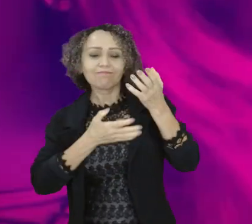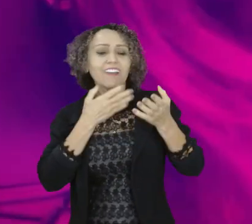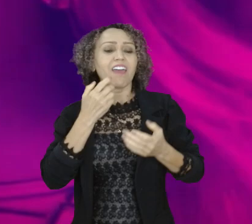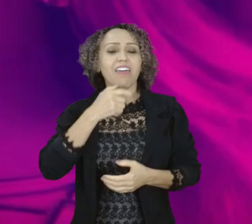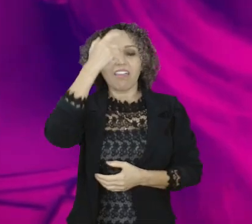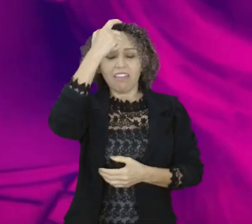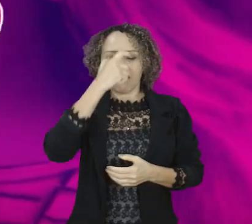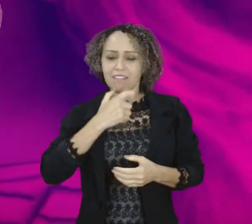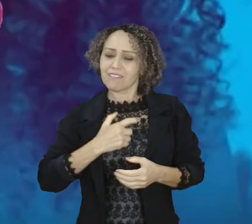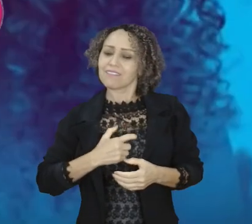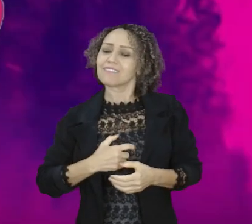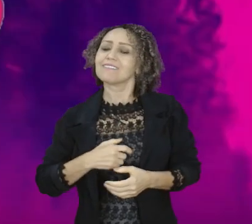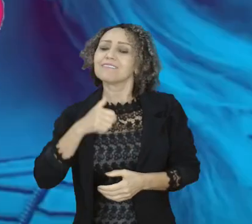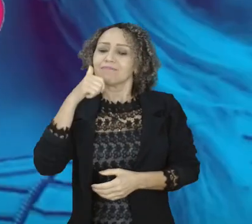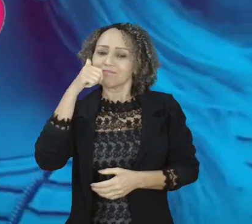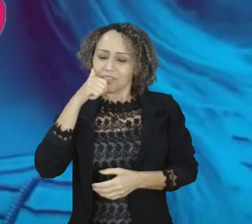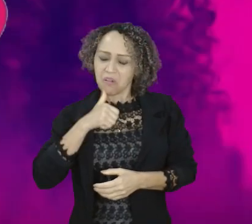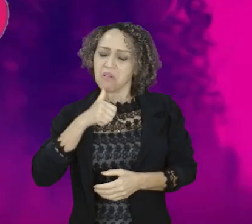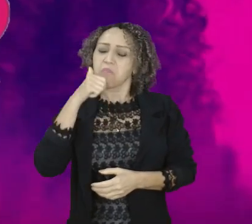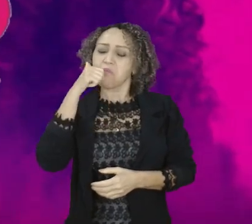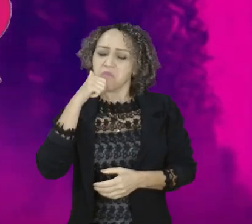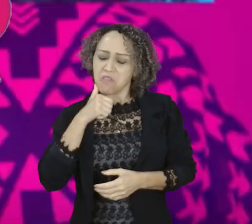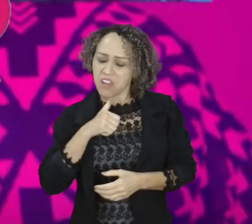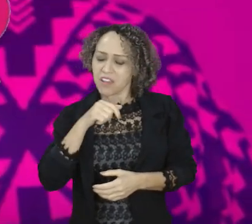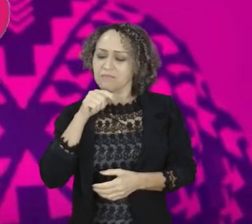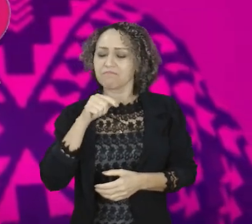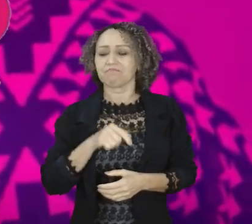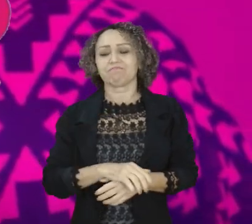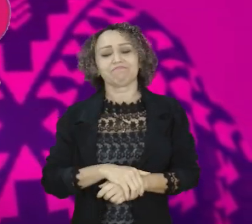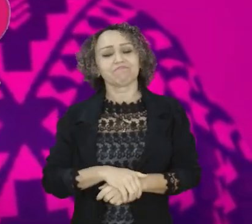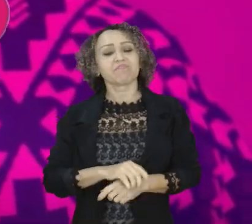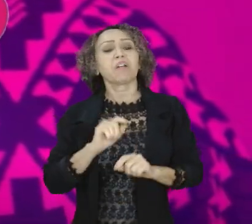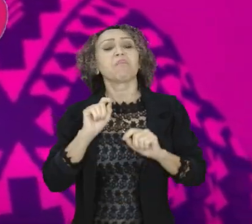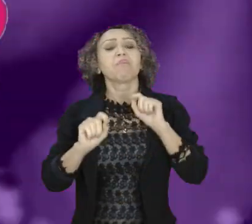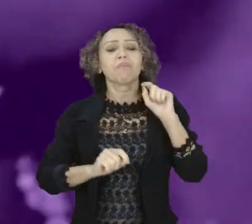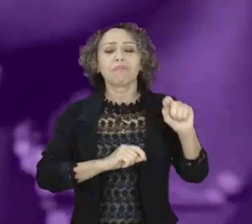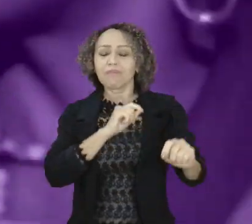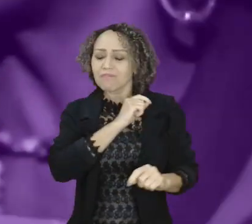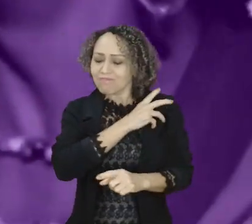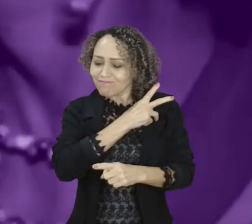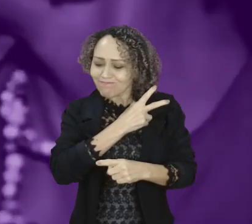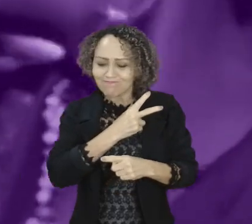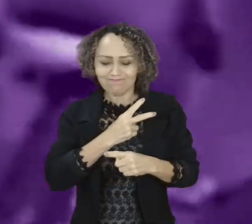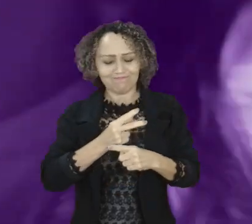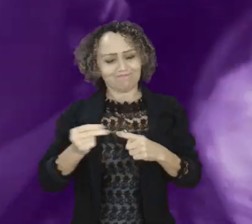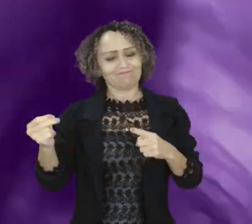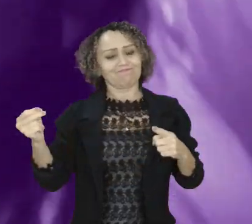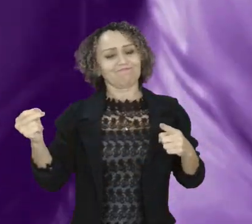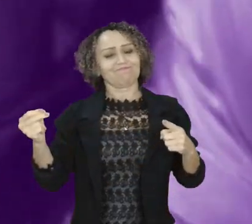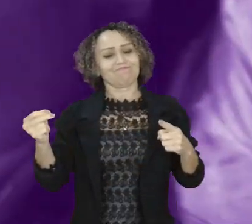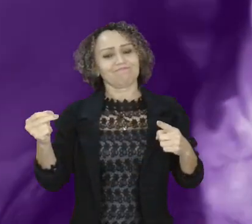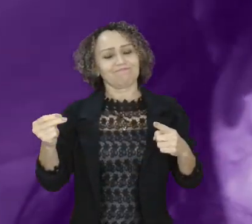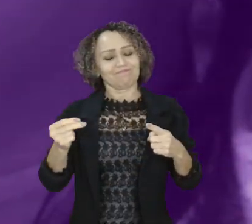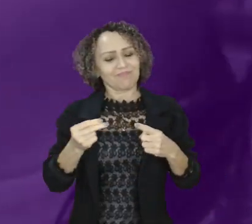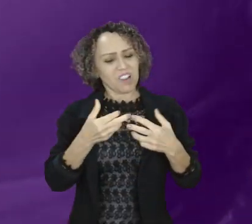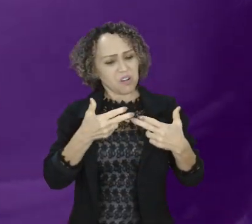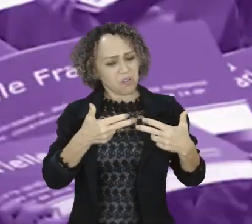Porque eu sou mulher pra fazer